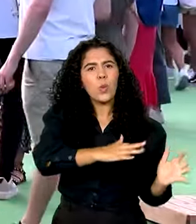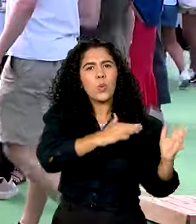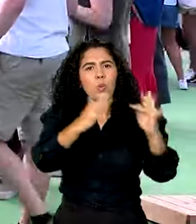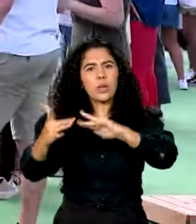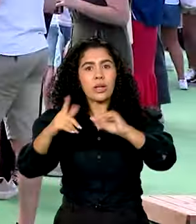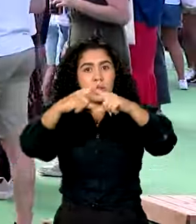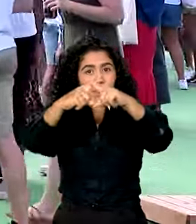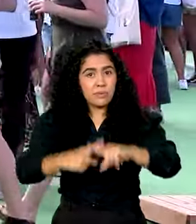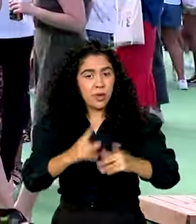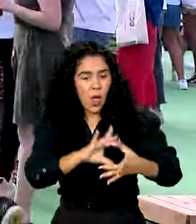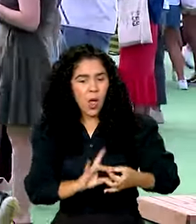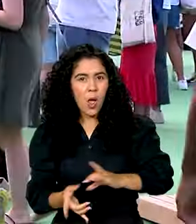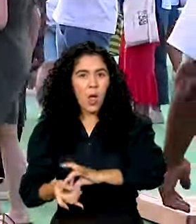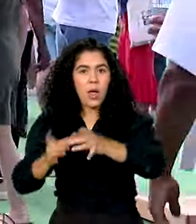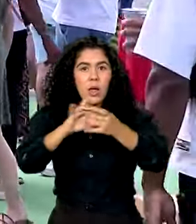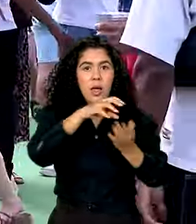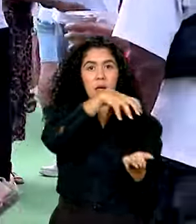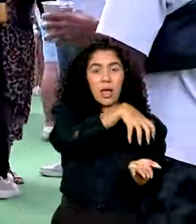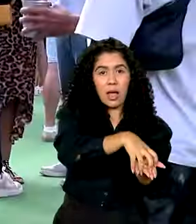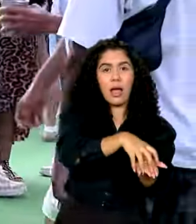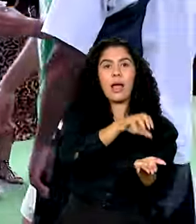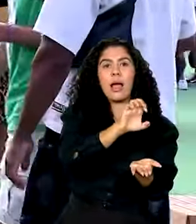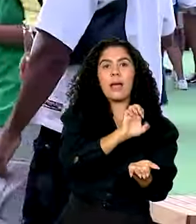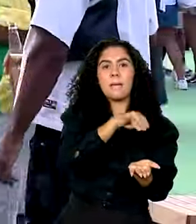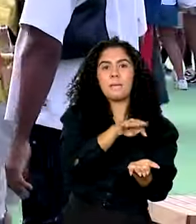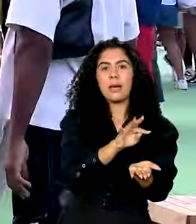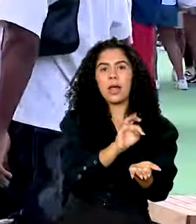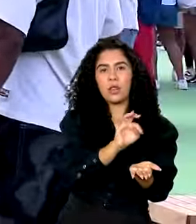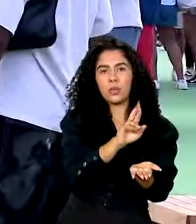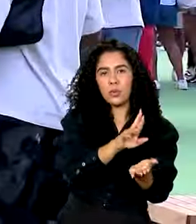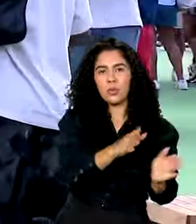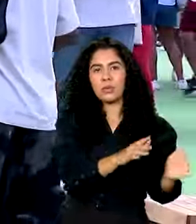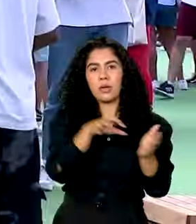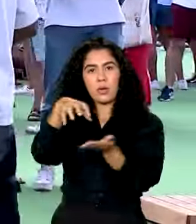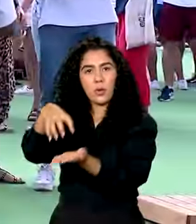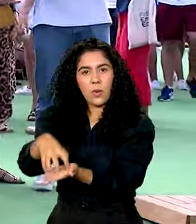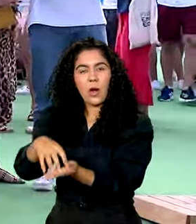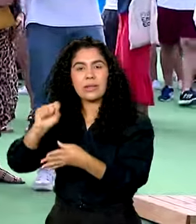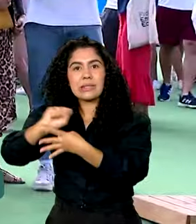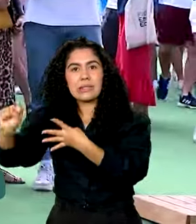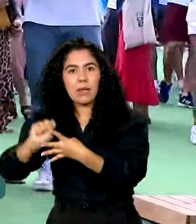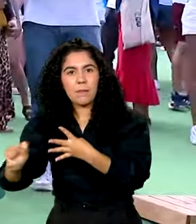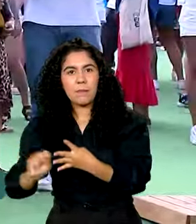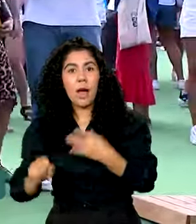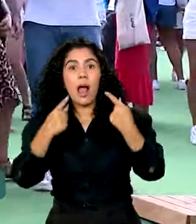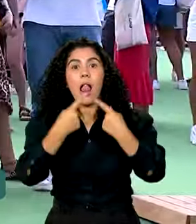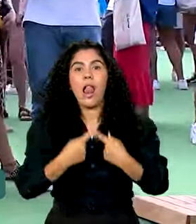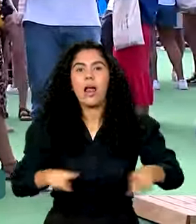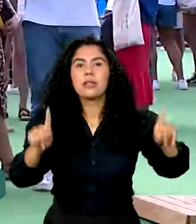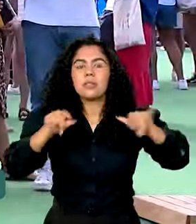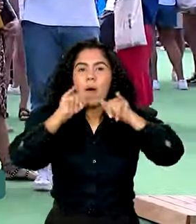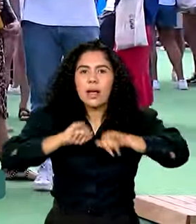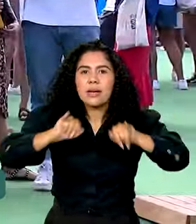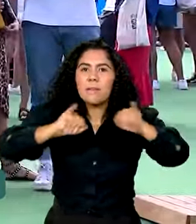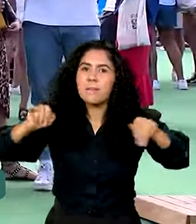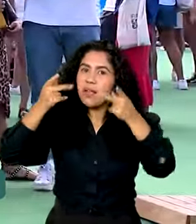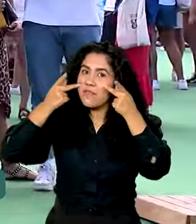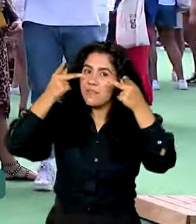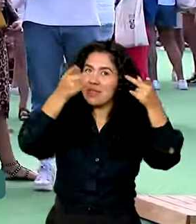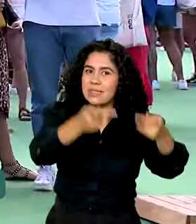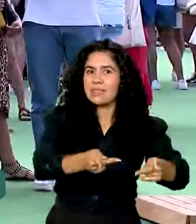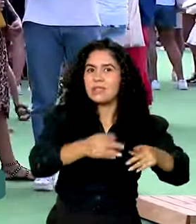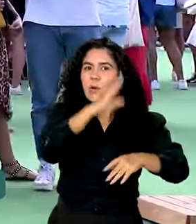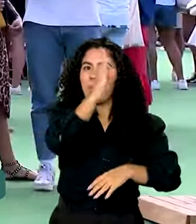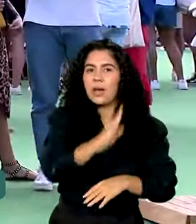Olímpicos, a Embratur e o Sebrae lançaram a campanha Visite o Brasil. Até o dia 31 de agosto, um vídeo